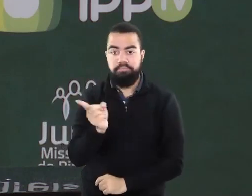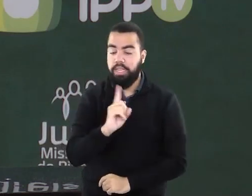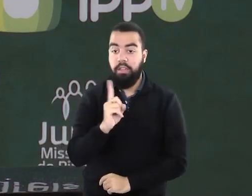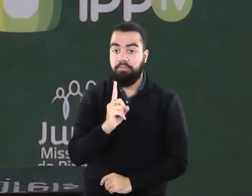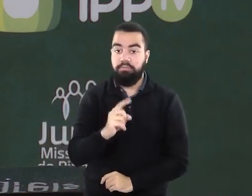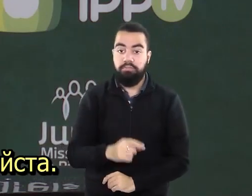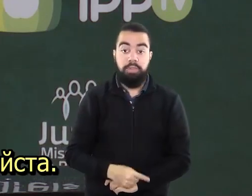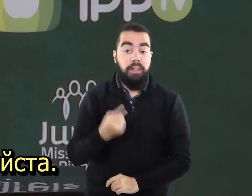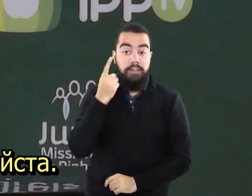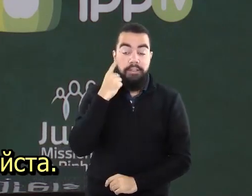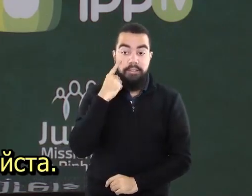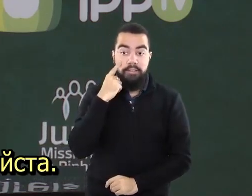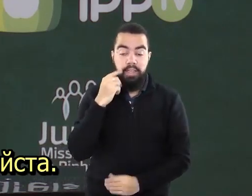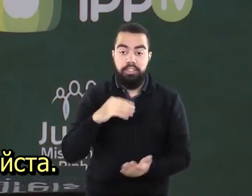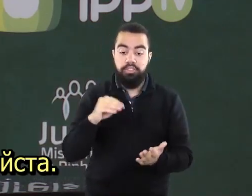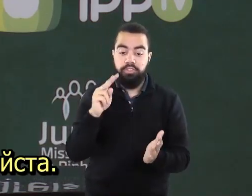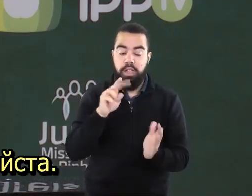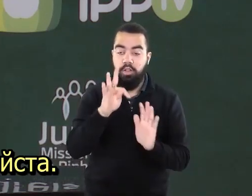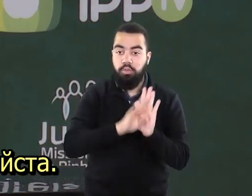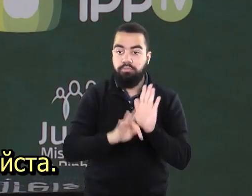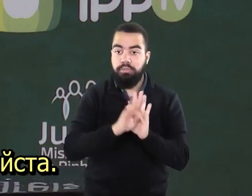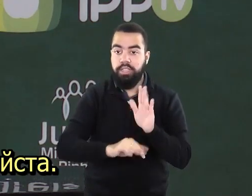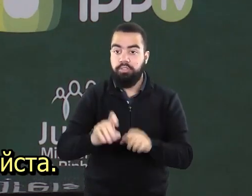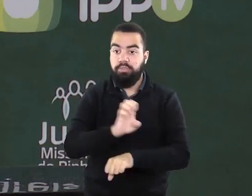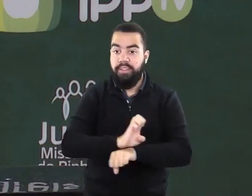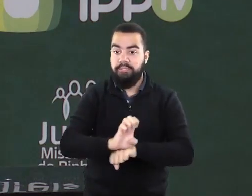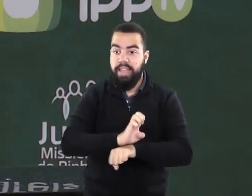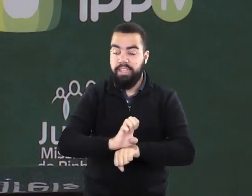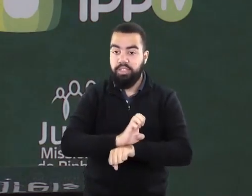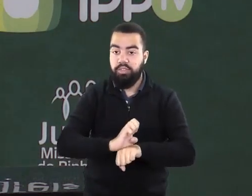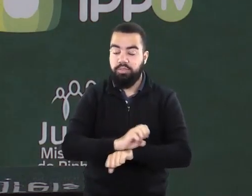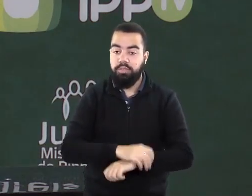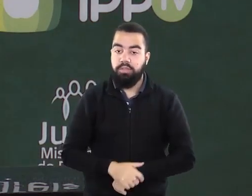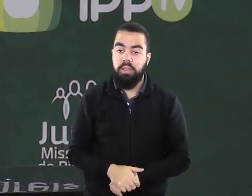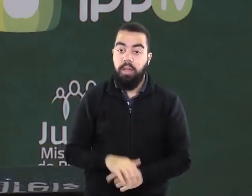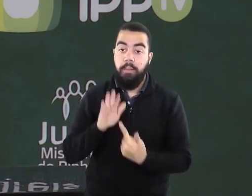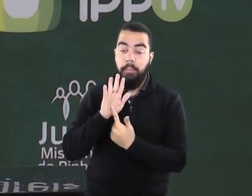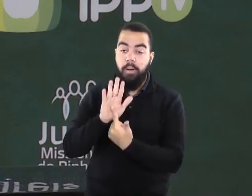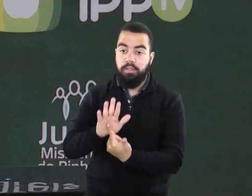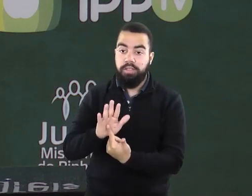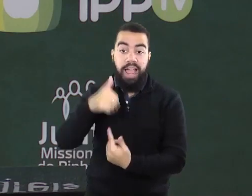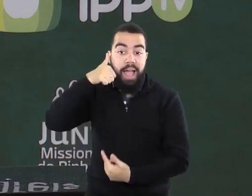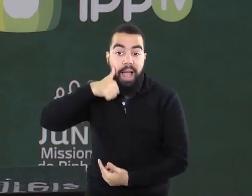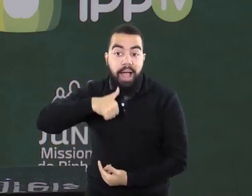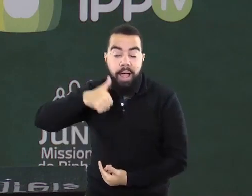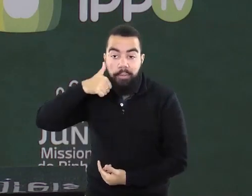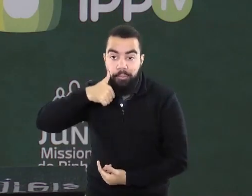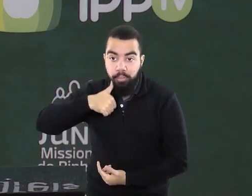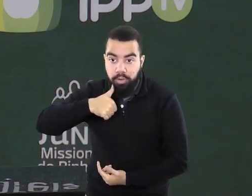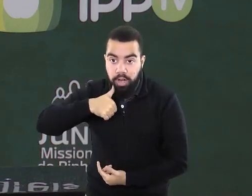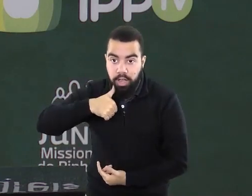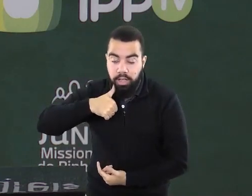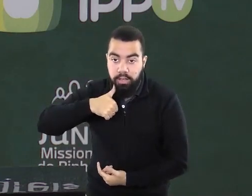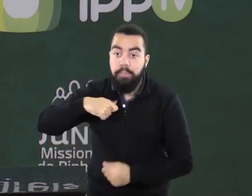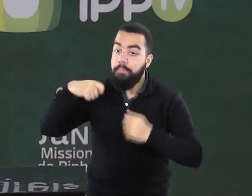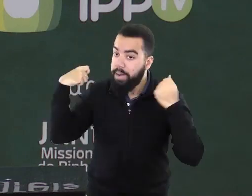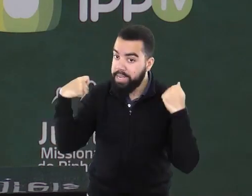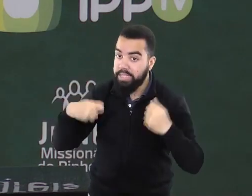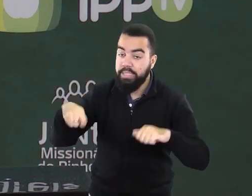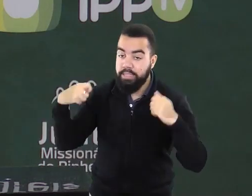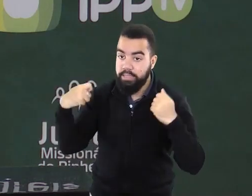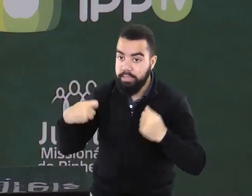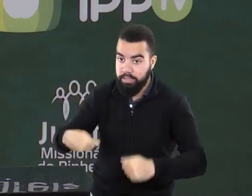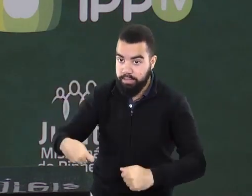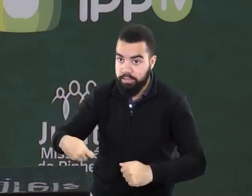texto, voltando para Efésios 5, por favor. Está escrito assim: as mulheres sejam